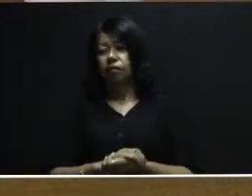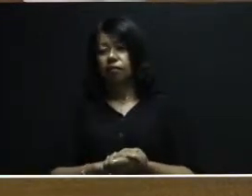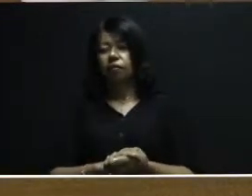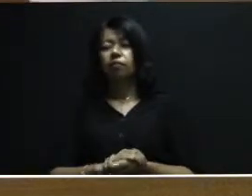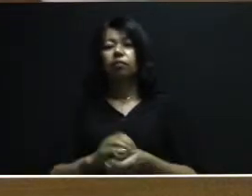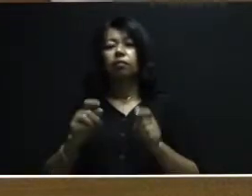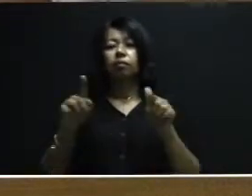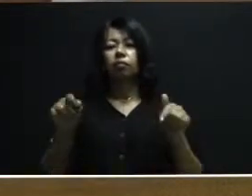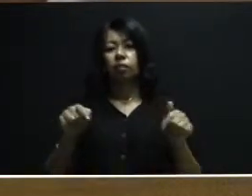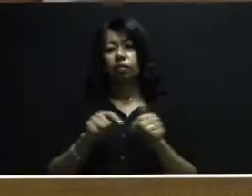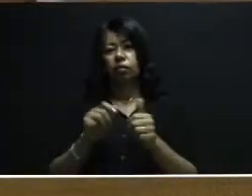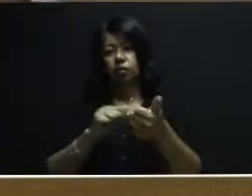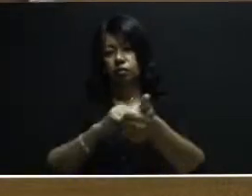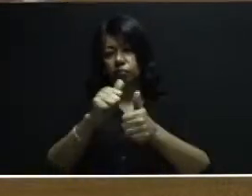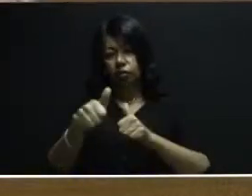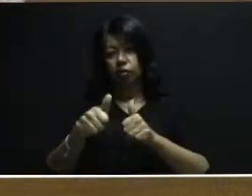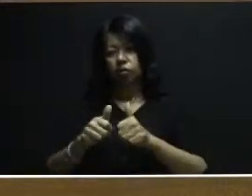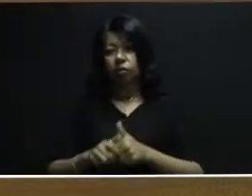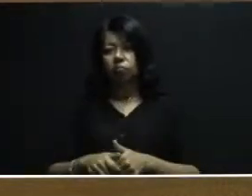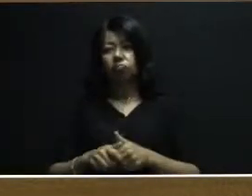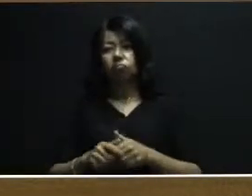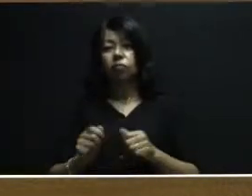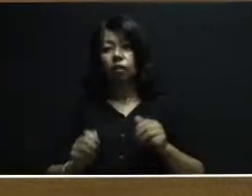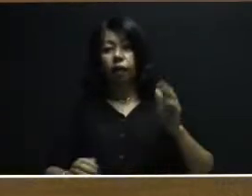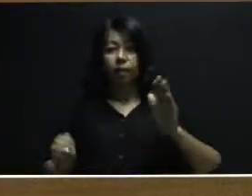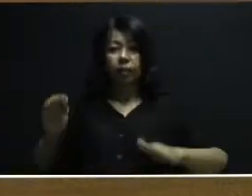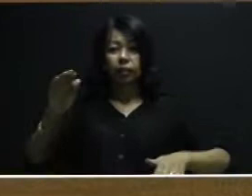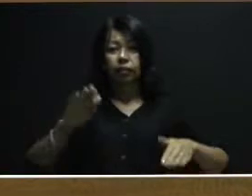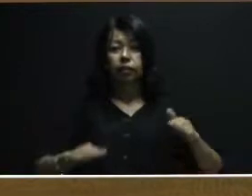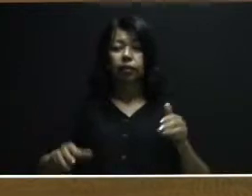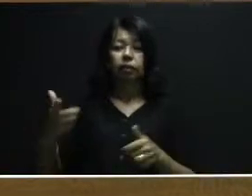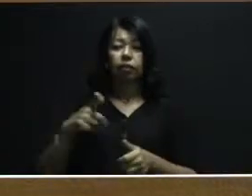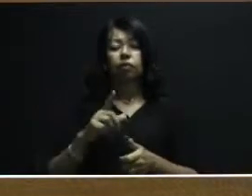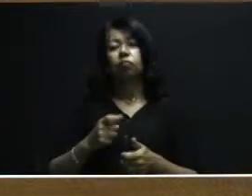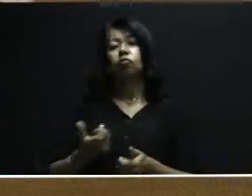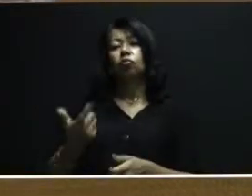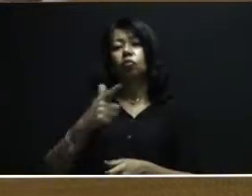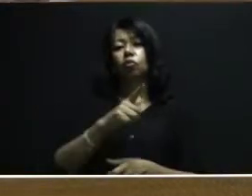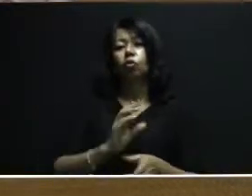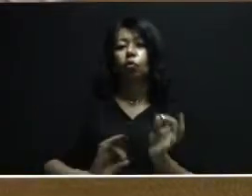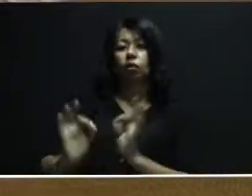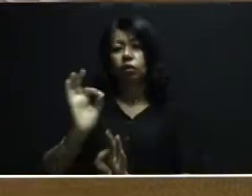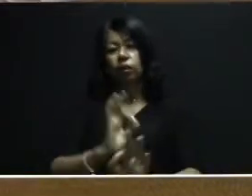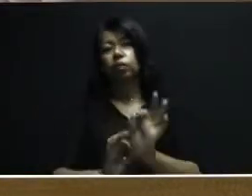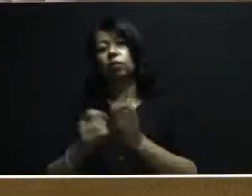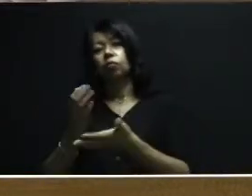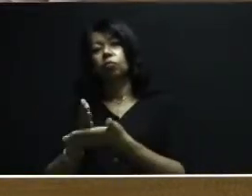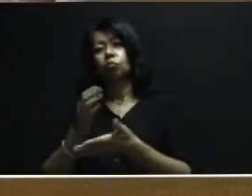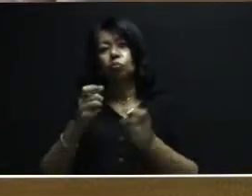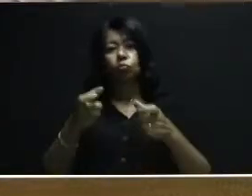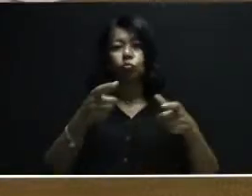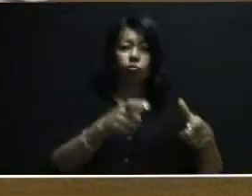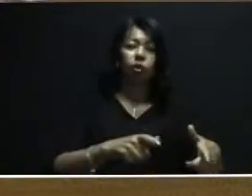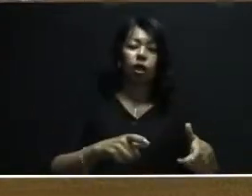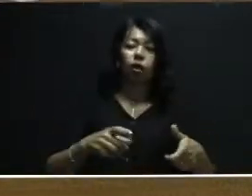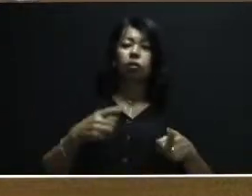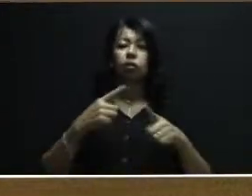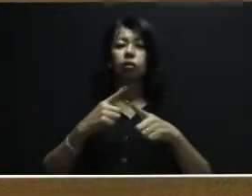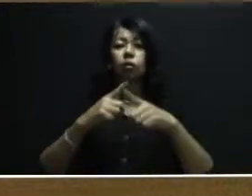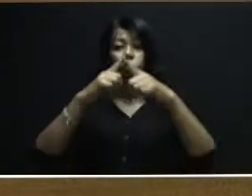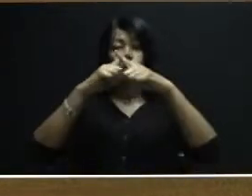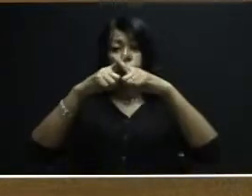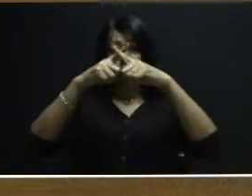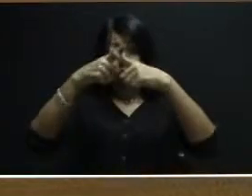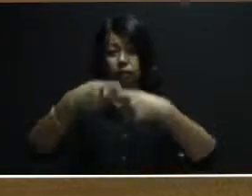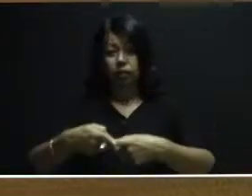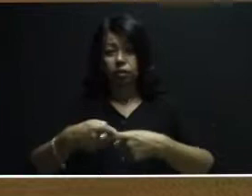de esportes ou para uma piscina. Eu era sempre de organização, de organizar departamentos, de organizar competições.